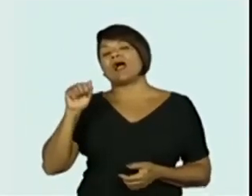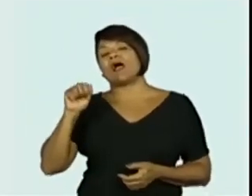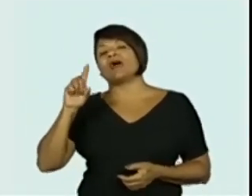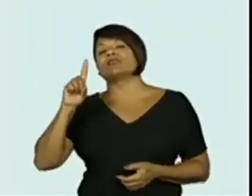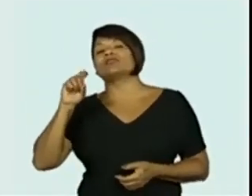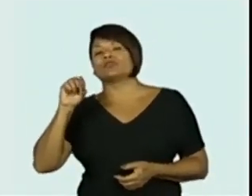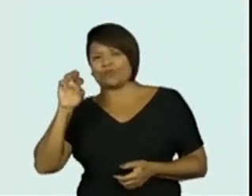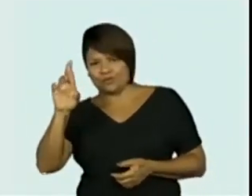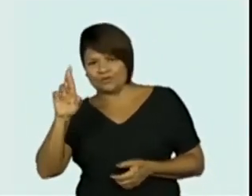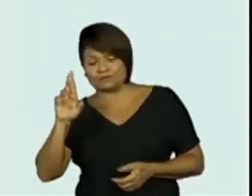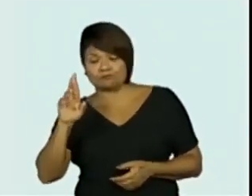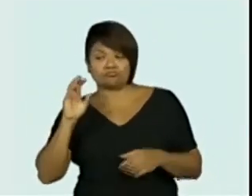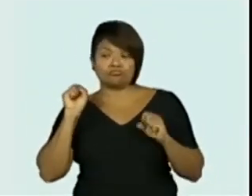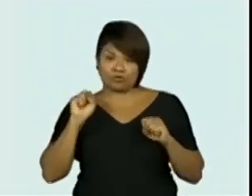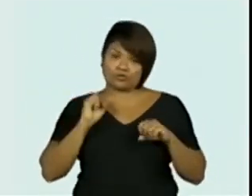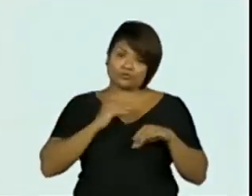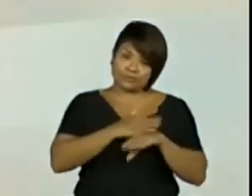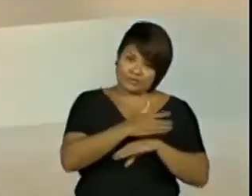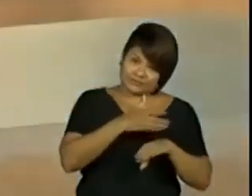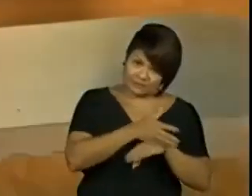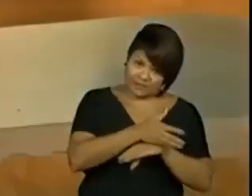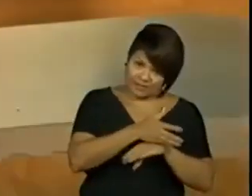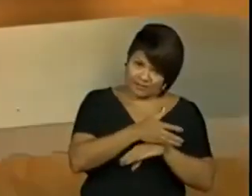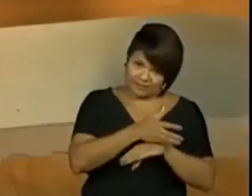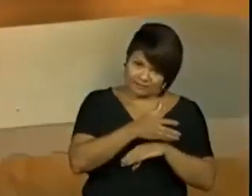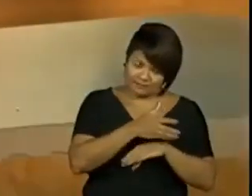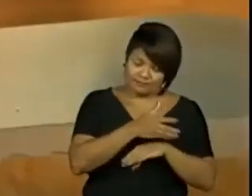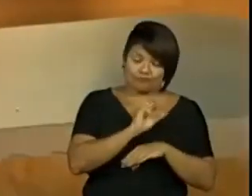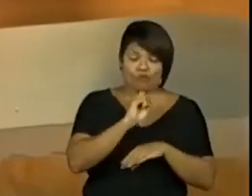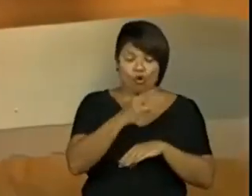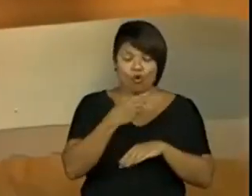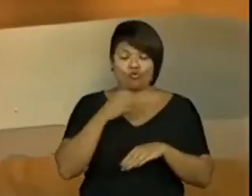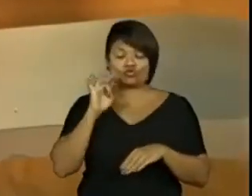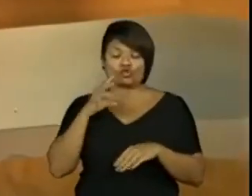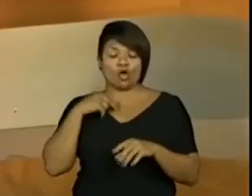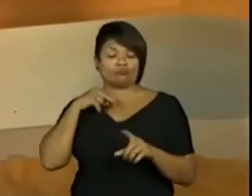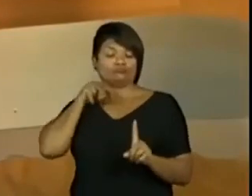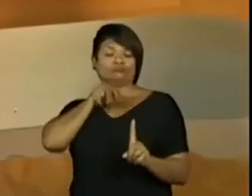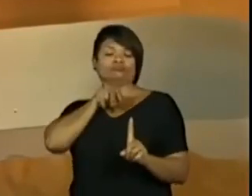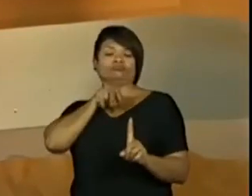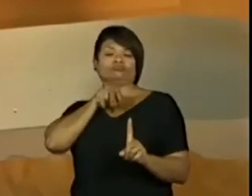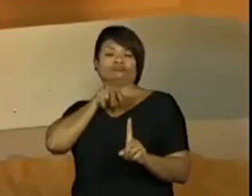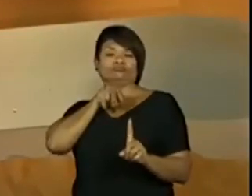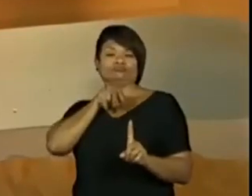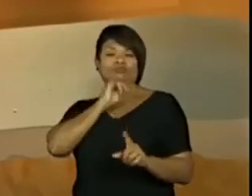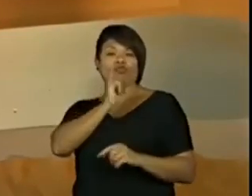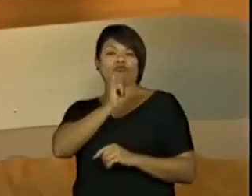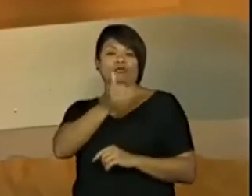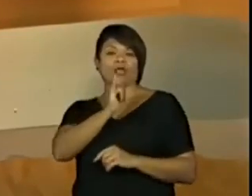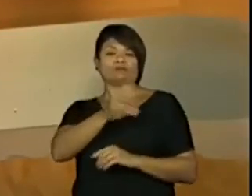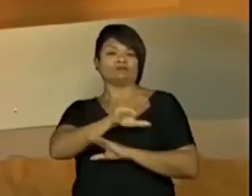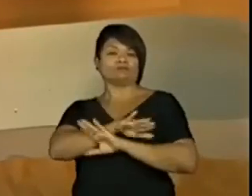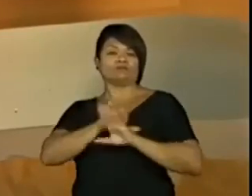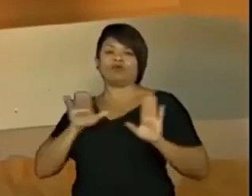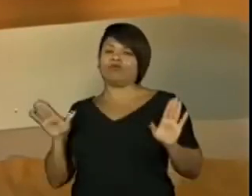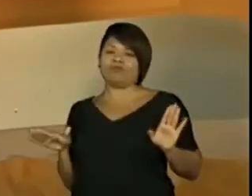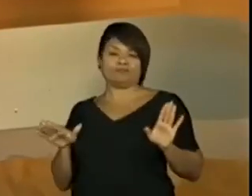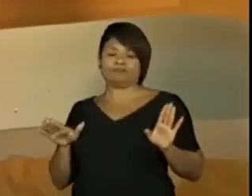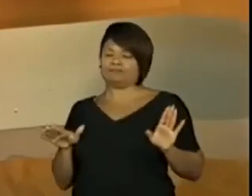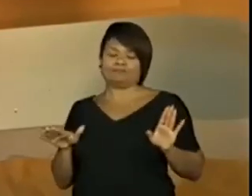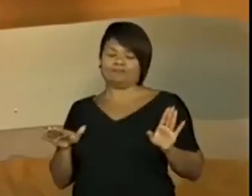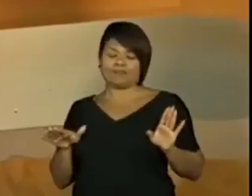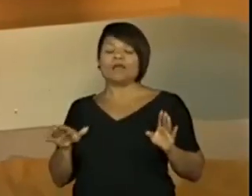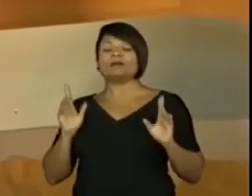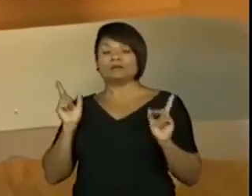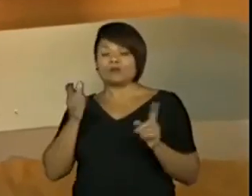ser participante da história quanto observador. No caso aqui, ele observa, ele conta essa história toda. Então a narração é em